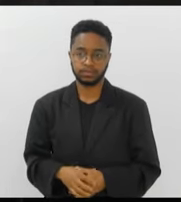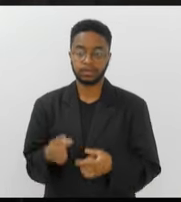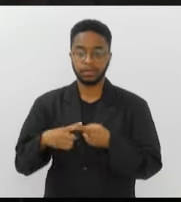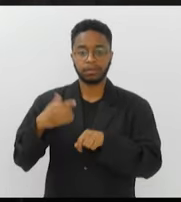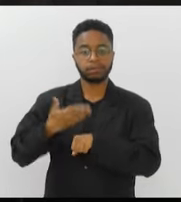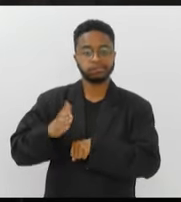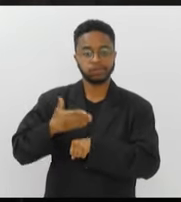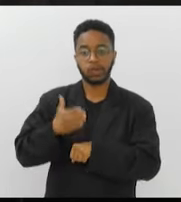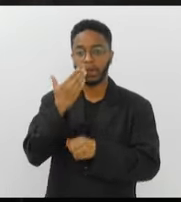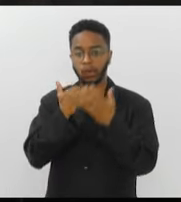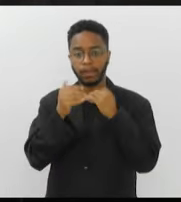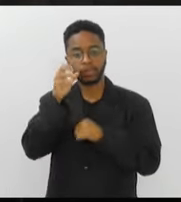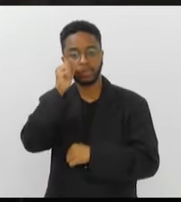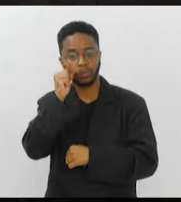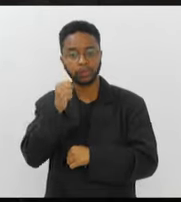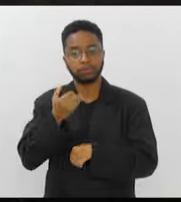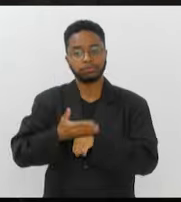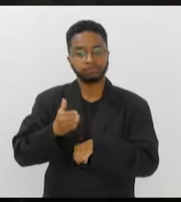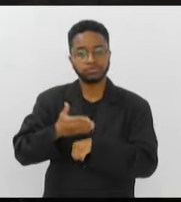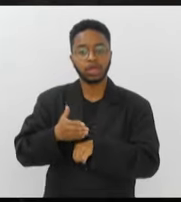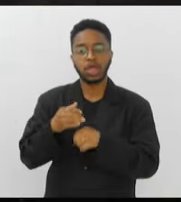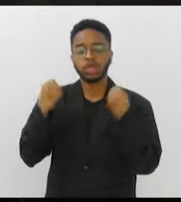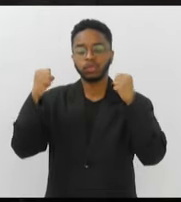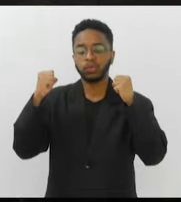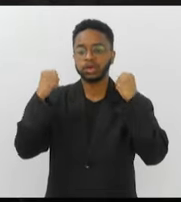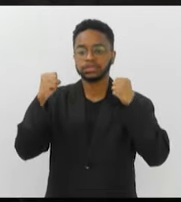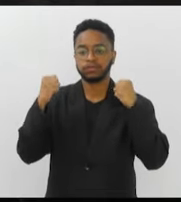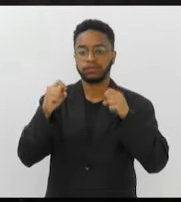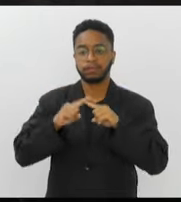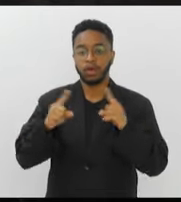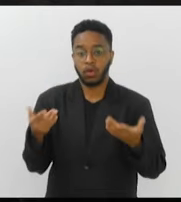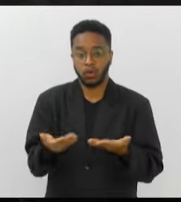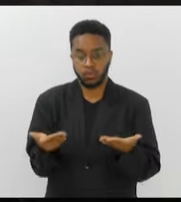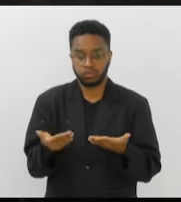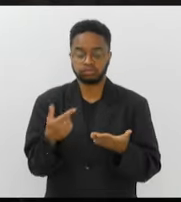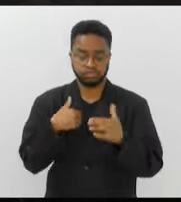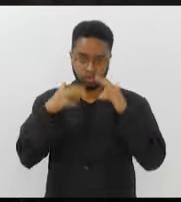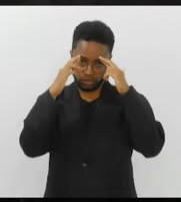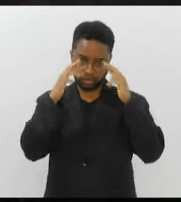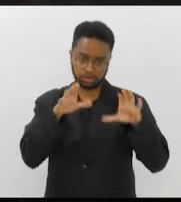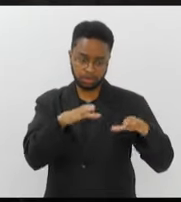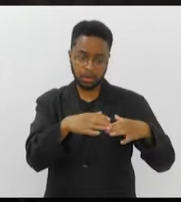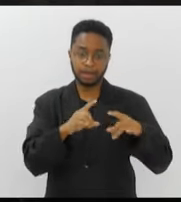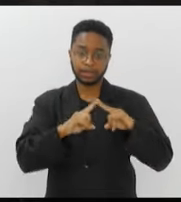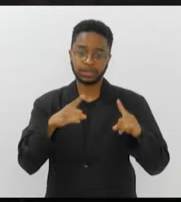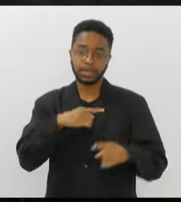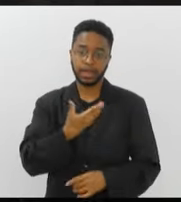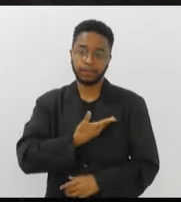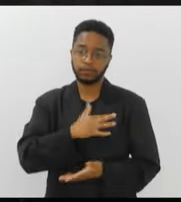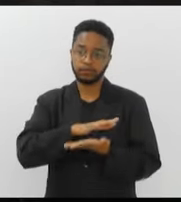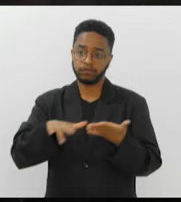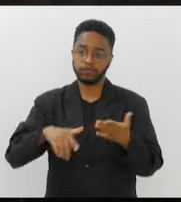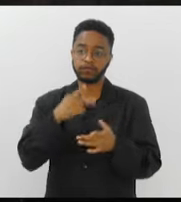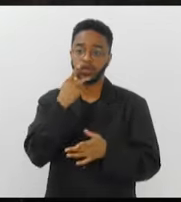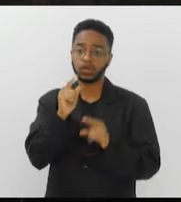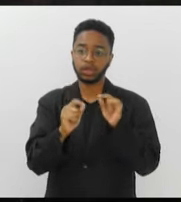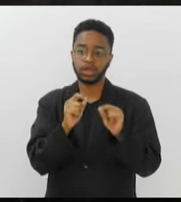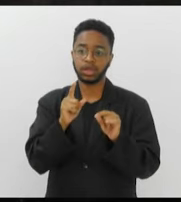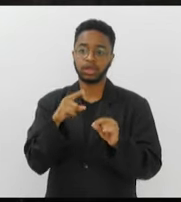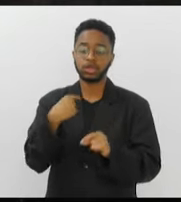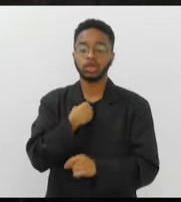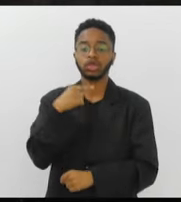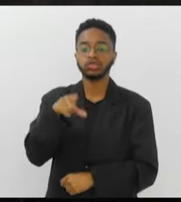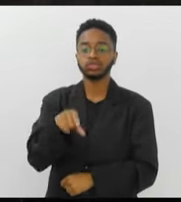Treinando, comendo e dormindo. Mas treinando é educação física. E hoje em dia, com todo respeito, eu tenho um montão de colegas no quartel que falam assim, hoje a gente